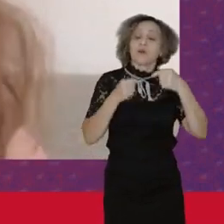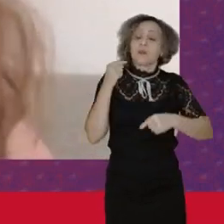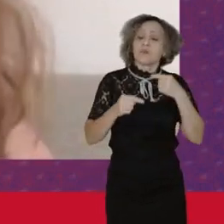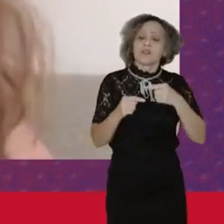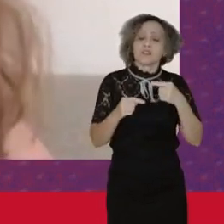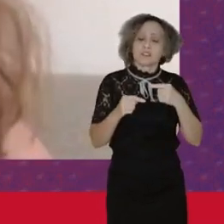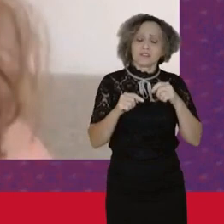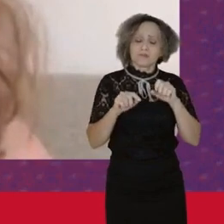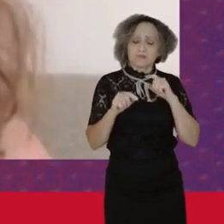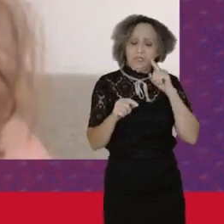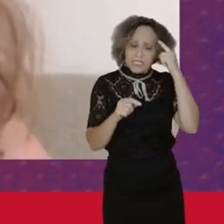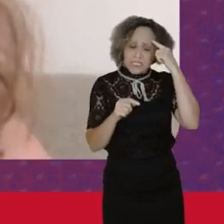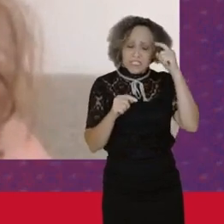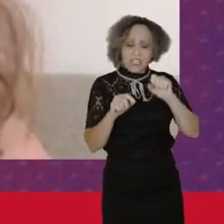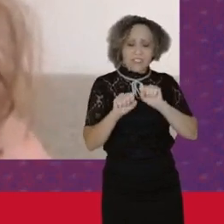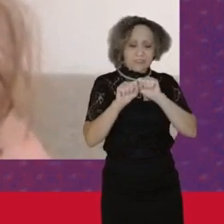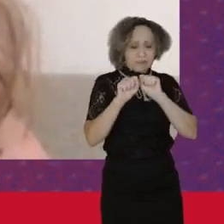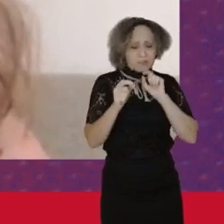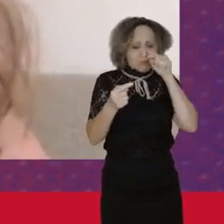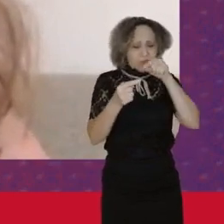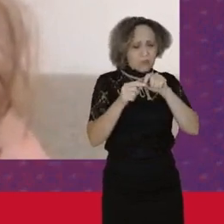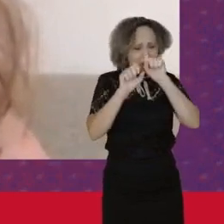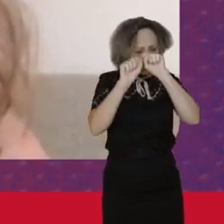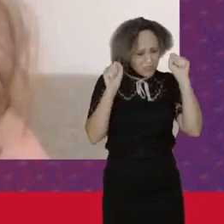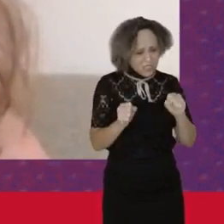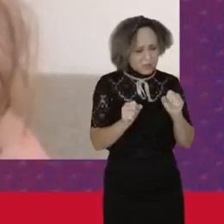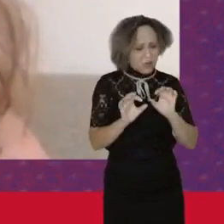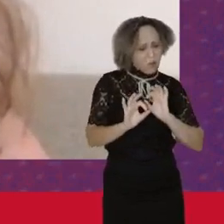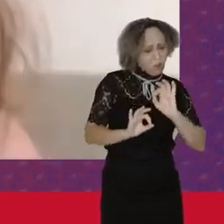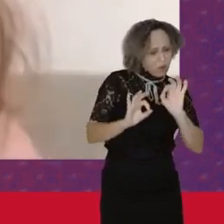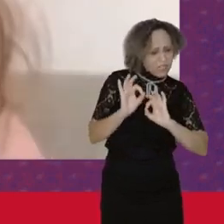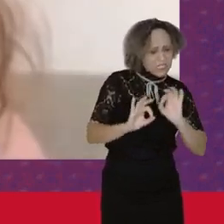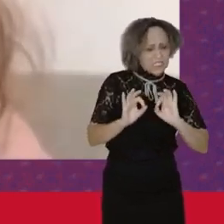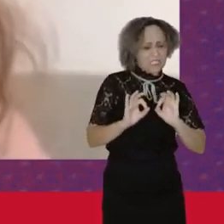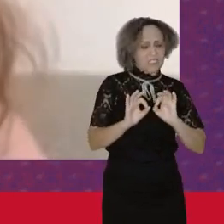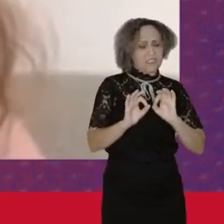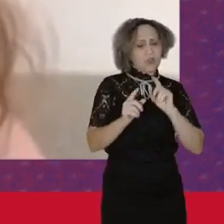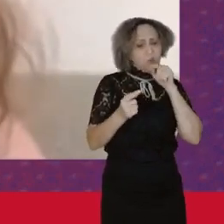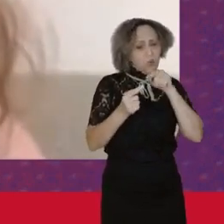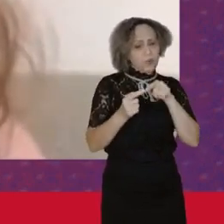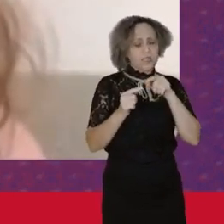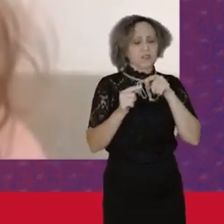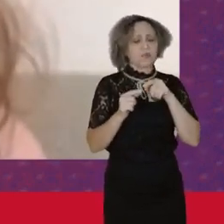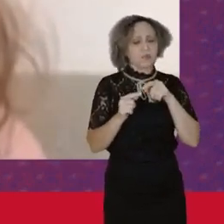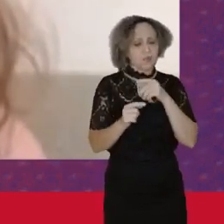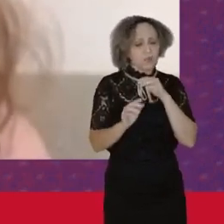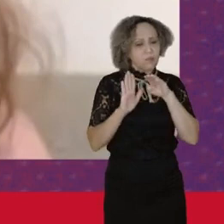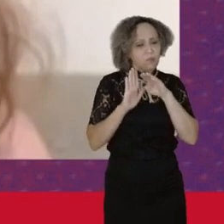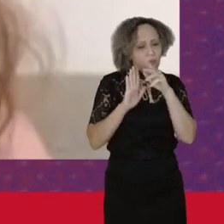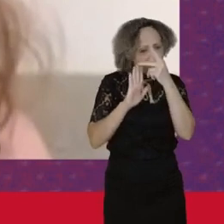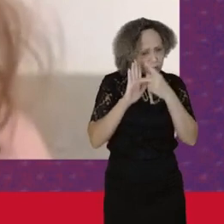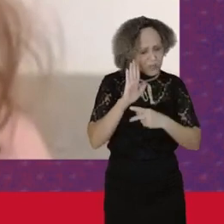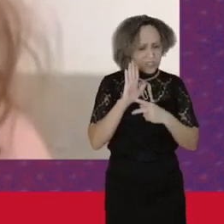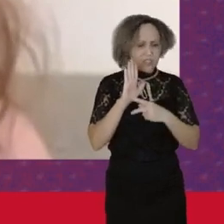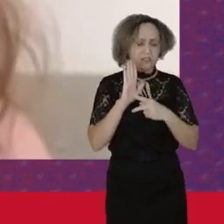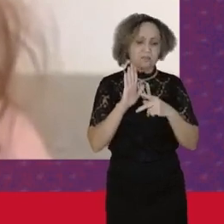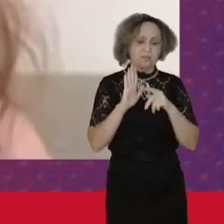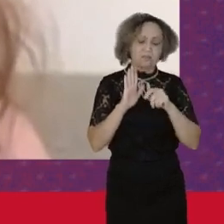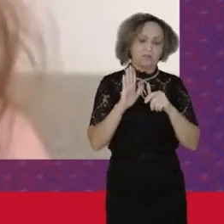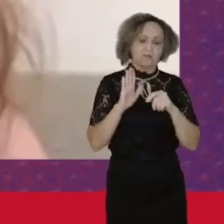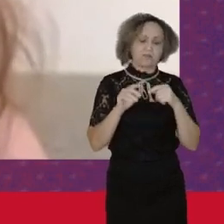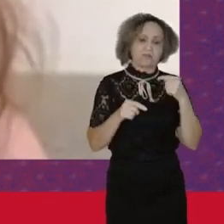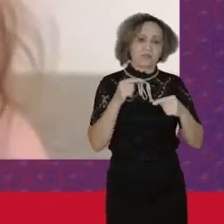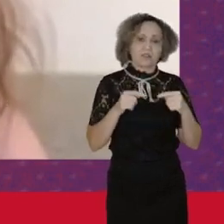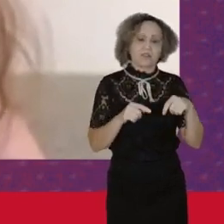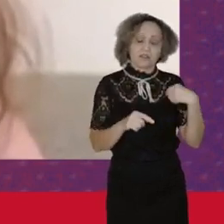sistêmica, né, que dê conta de todos esses desafios que a gente está vivendo. E nas próximas aulas a gente vai explorar outros elementos desse